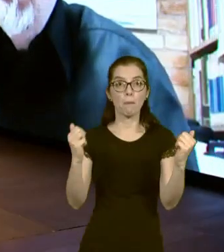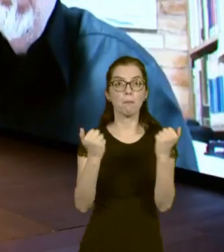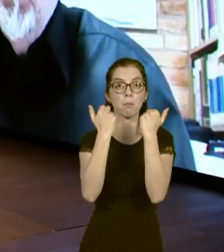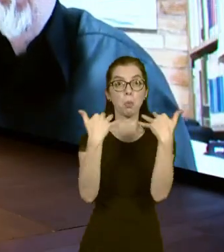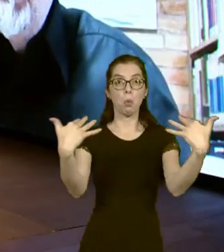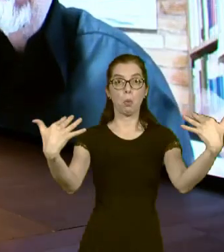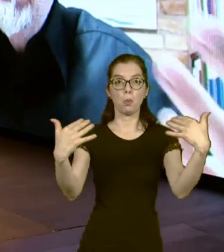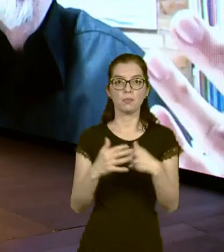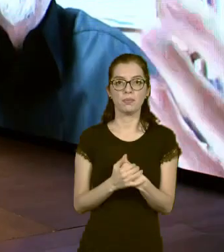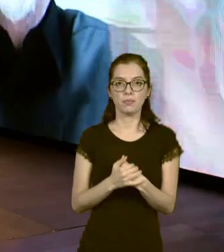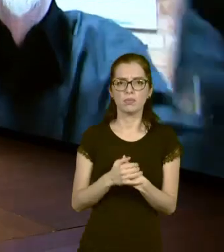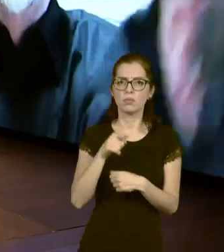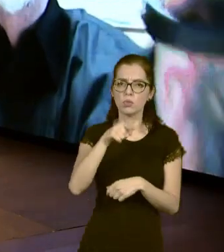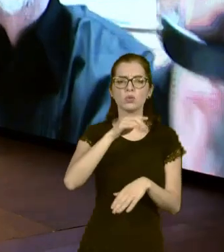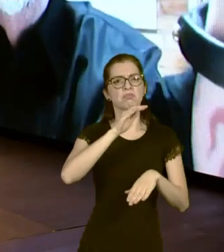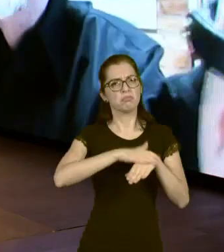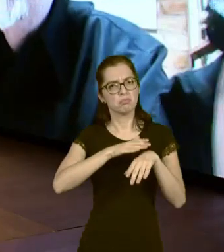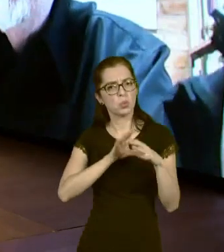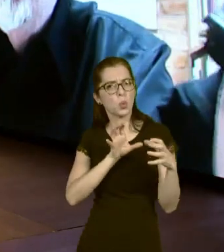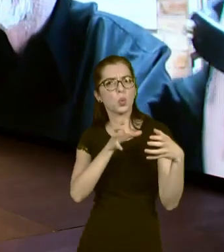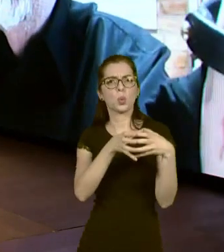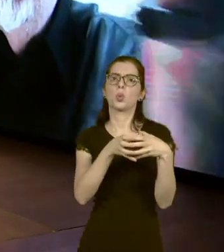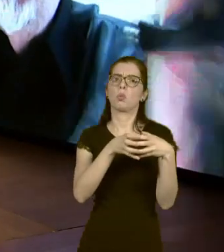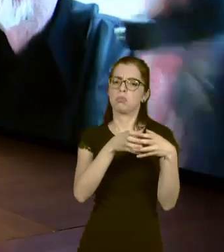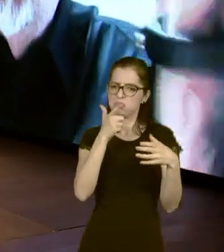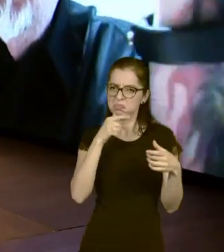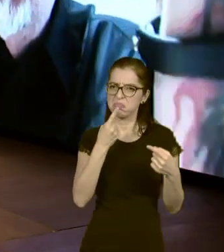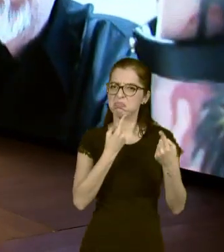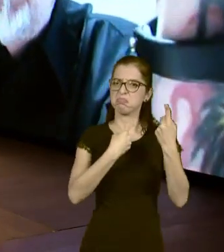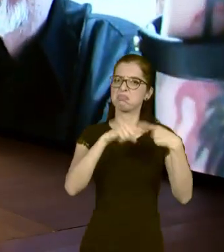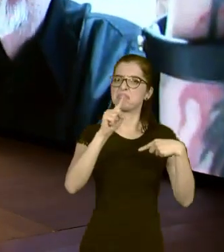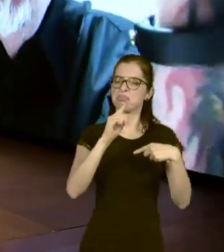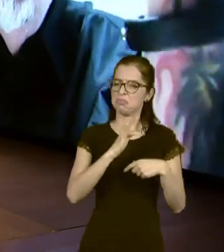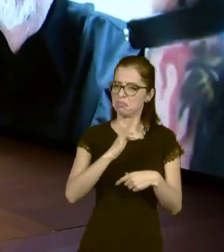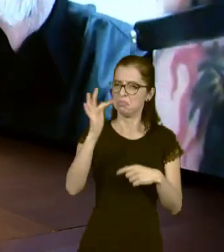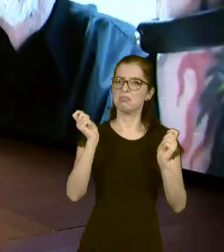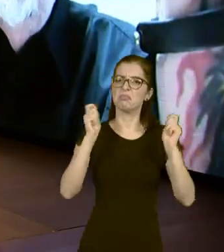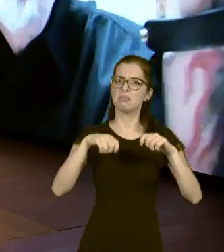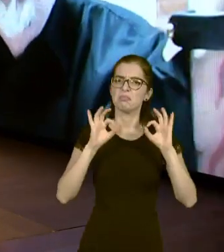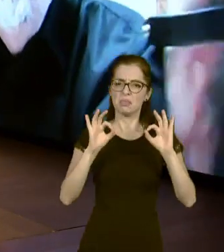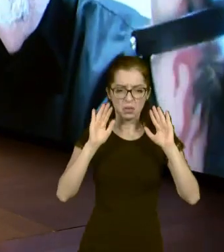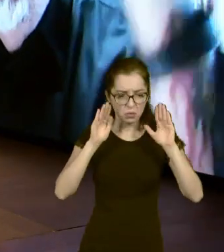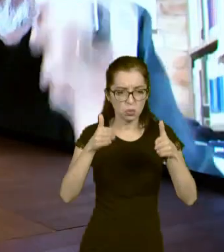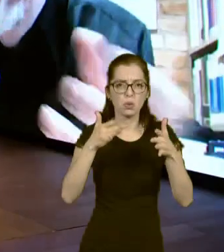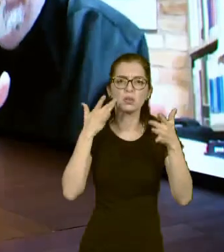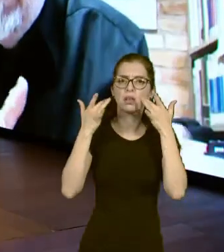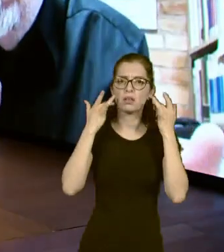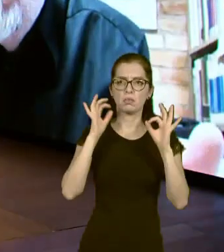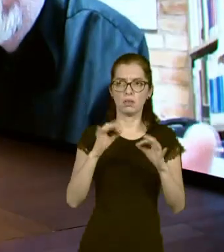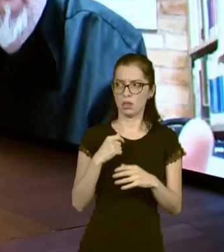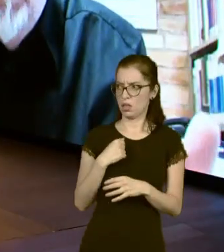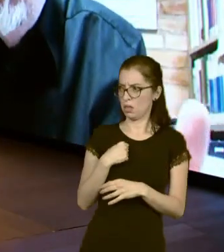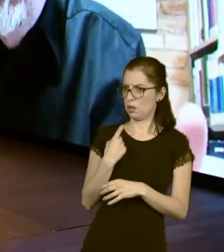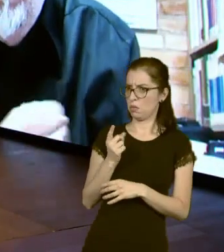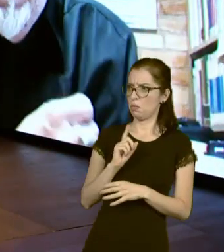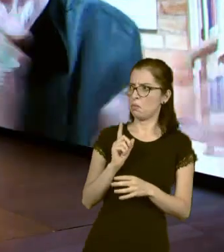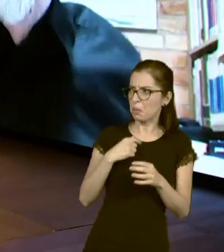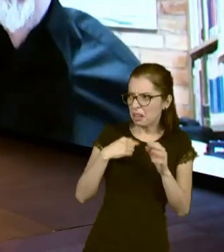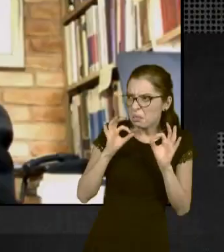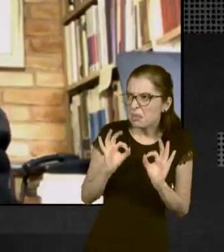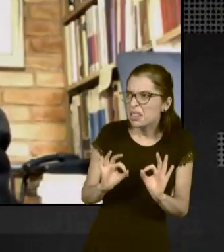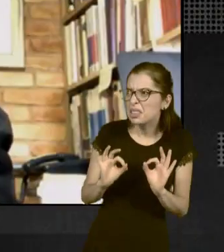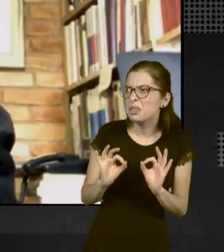falou de novo: você sabe que você vai dedicar a sua vida toda ao teatro? E eu falei: não, porque ali, naquele momento, ninguém